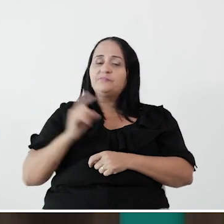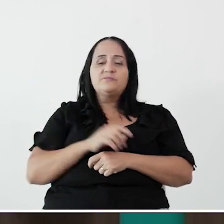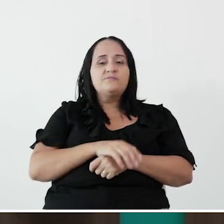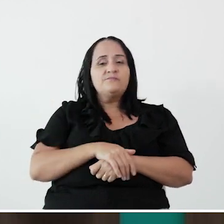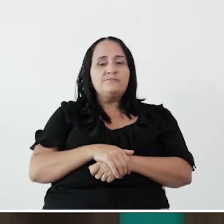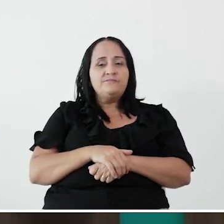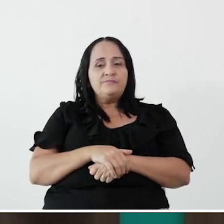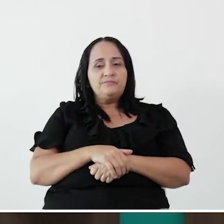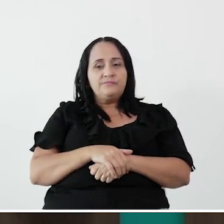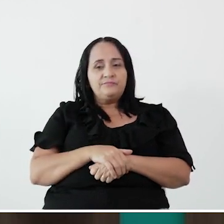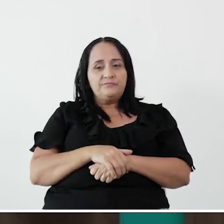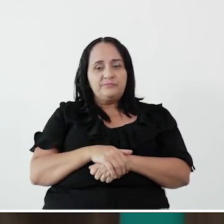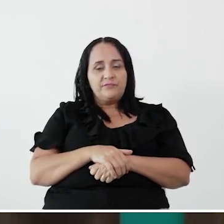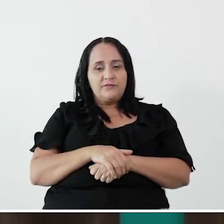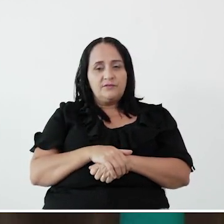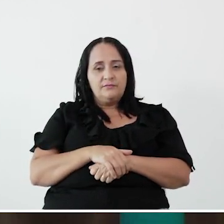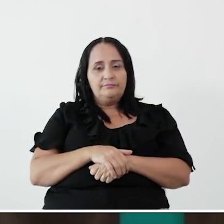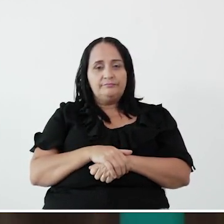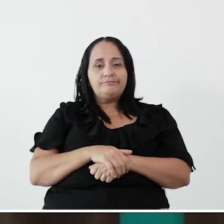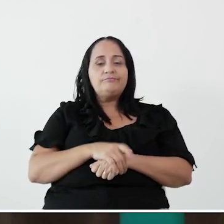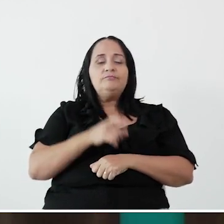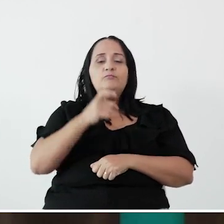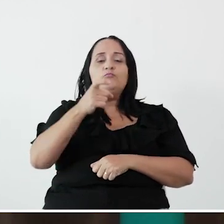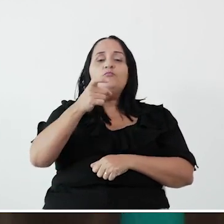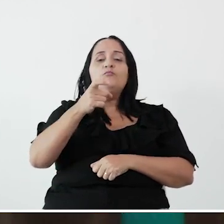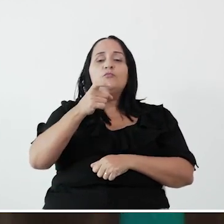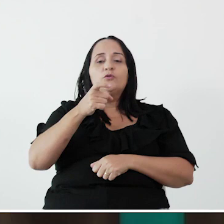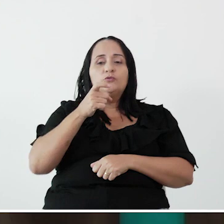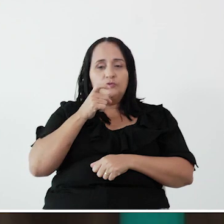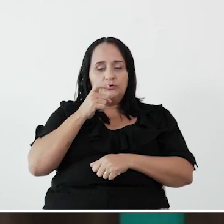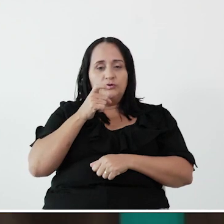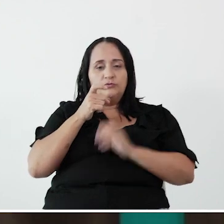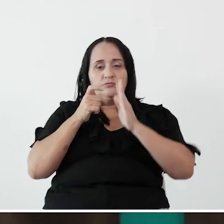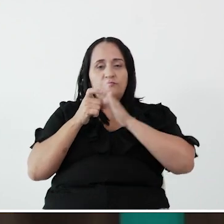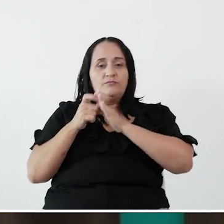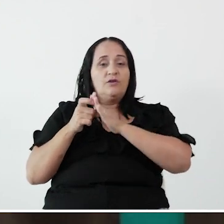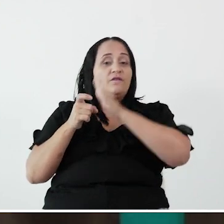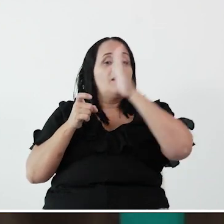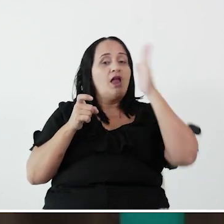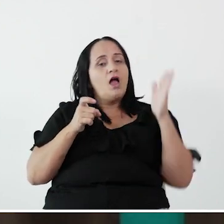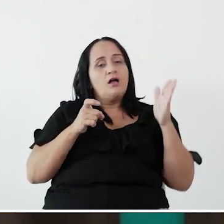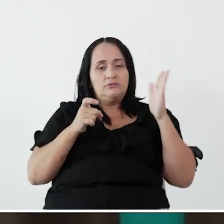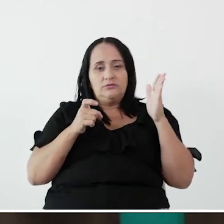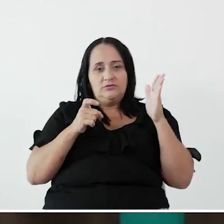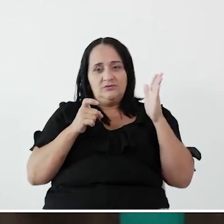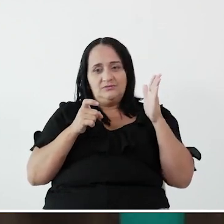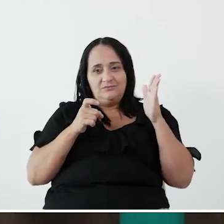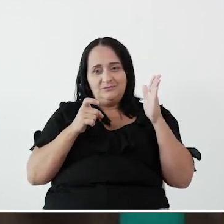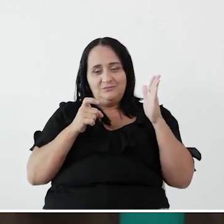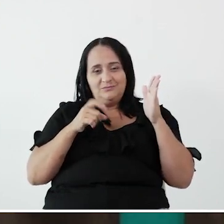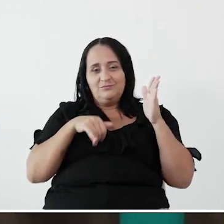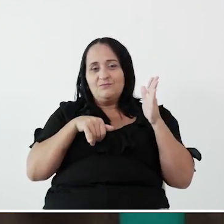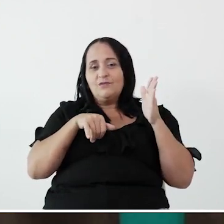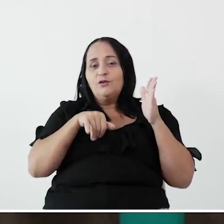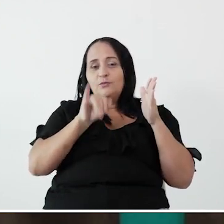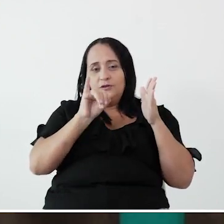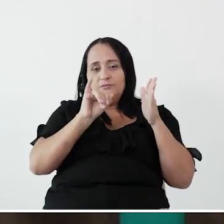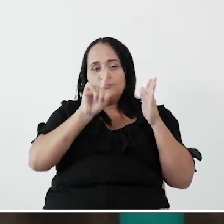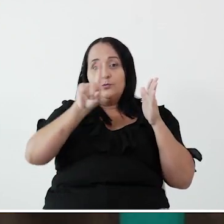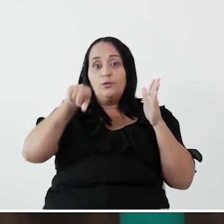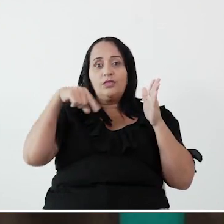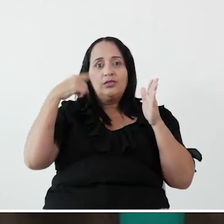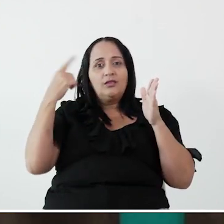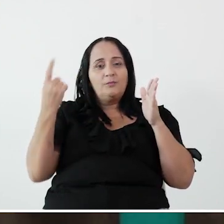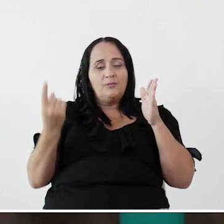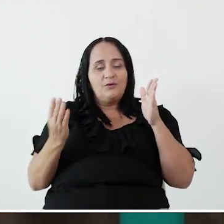antecessor e um sucessor. O antecessor do nosso par ordenado nós representamos pela letra